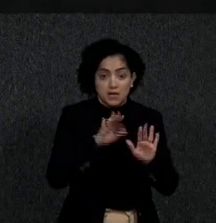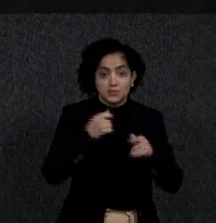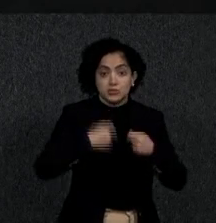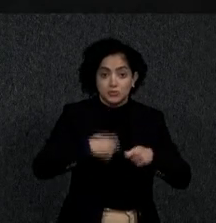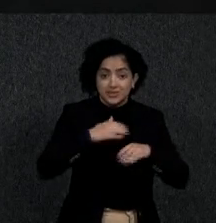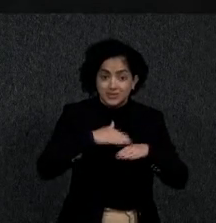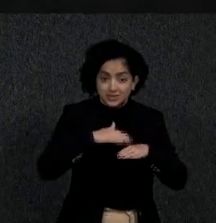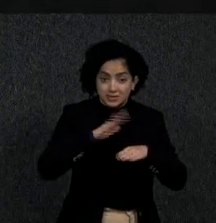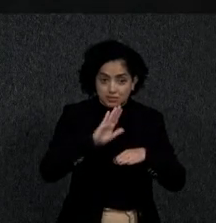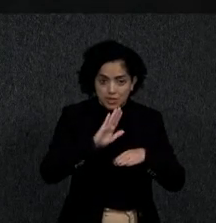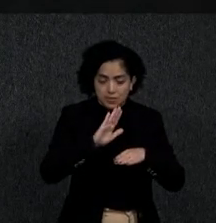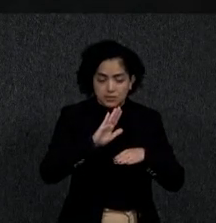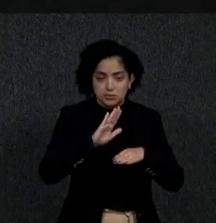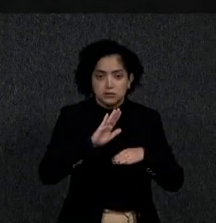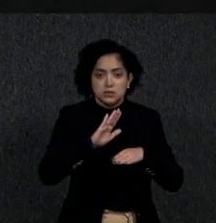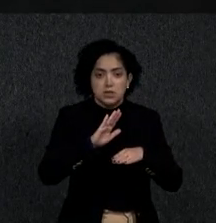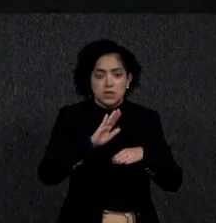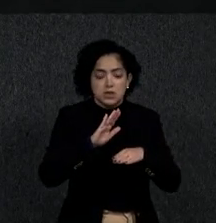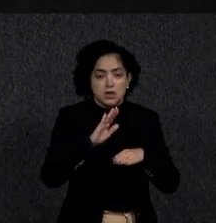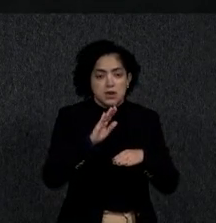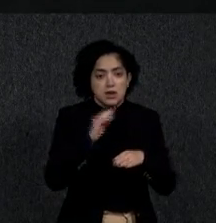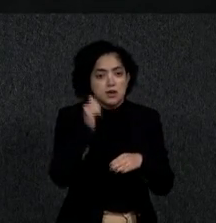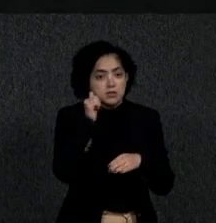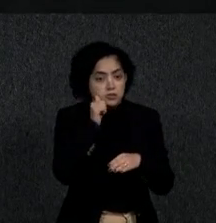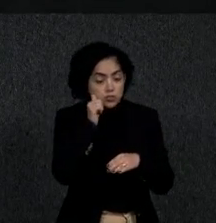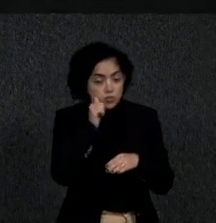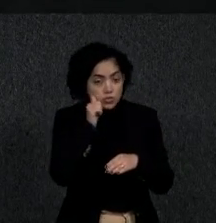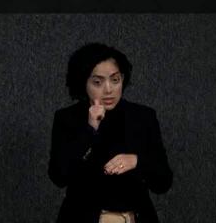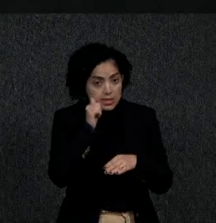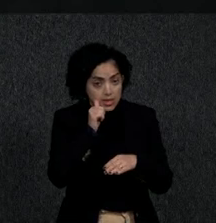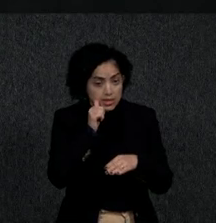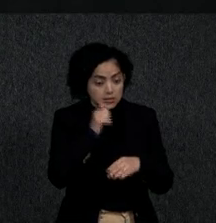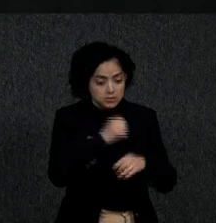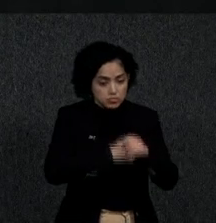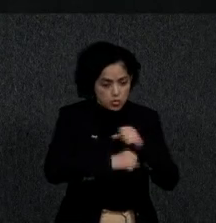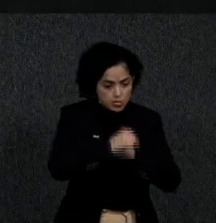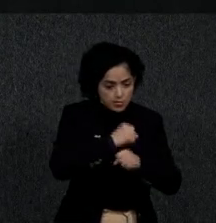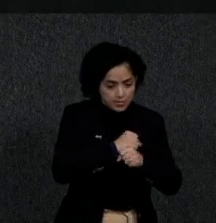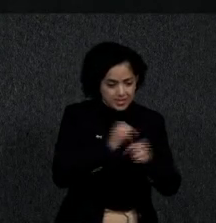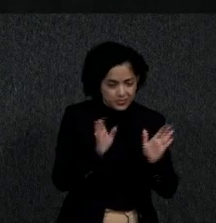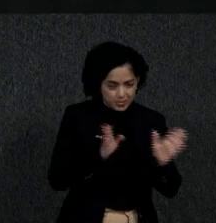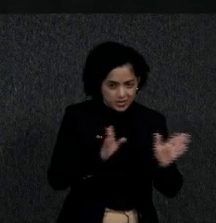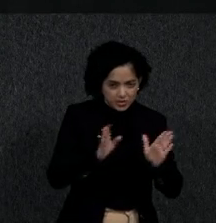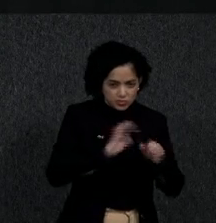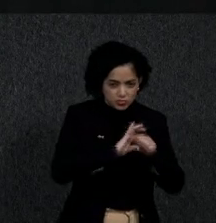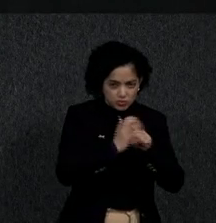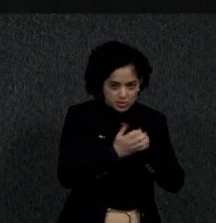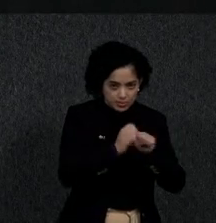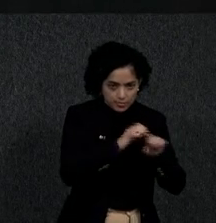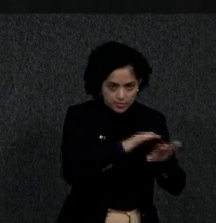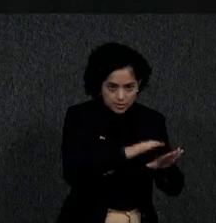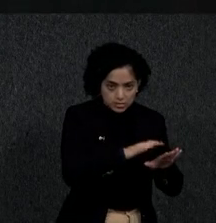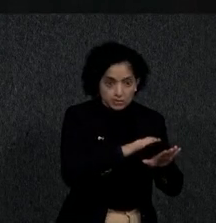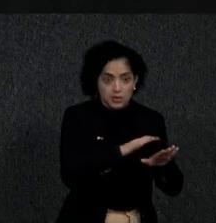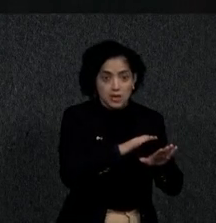estão trancados. Então, a gente precisa que os deputados colaborem com a gente, colaborem